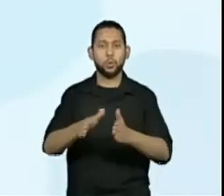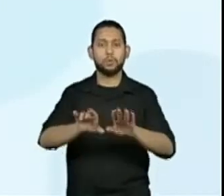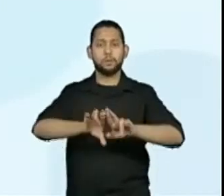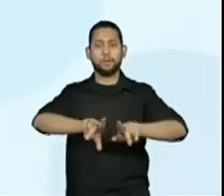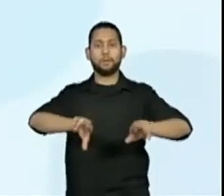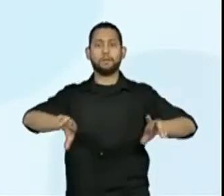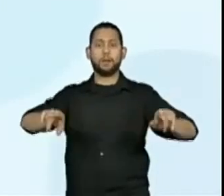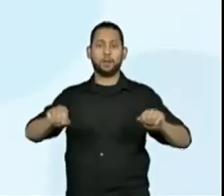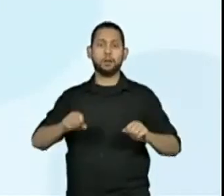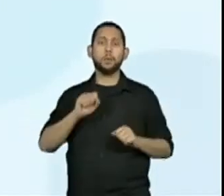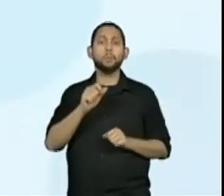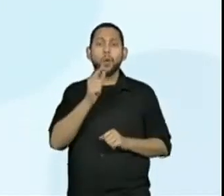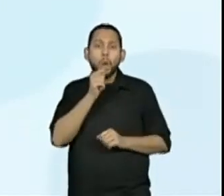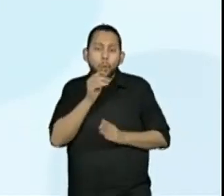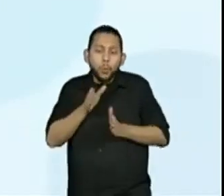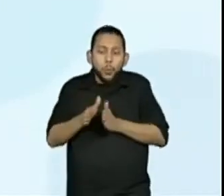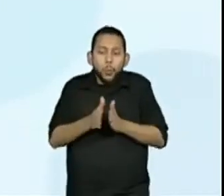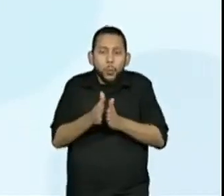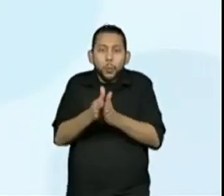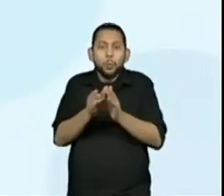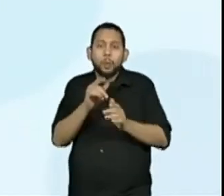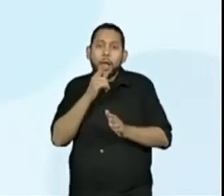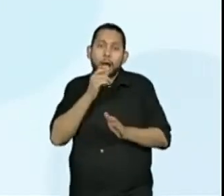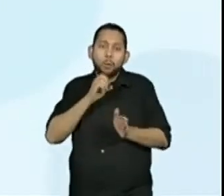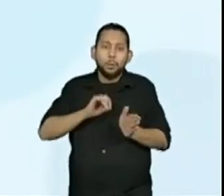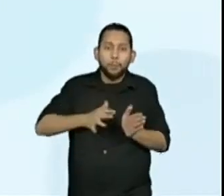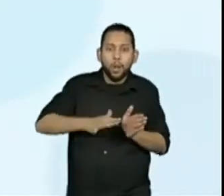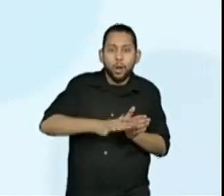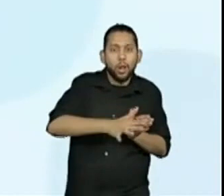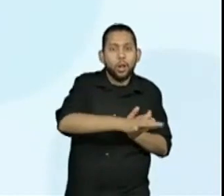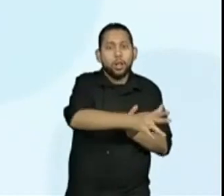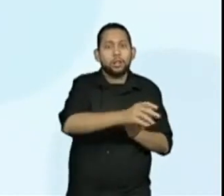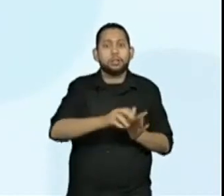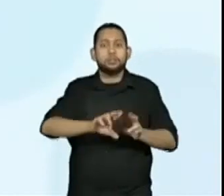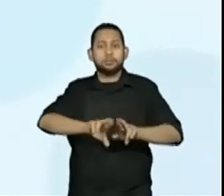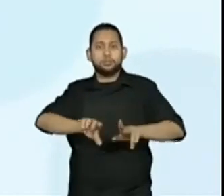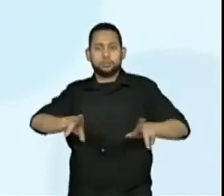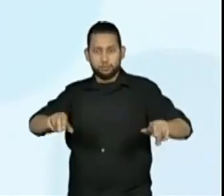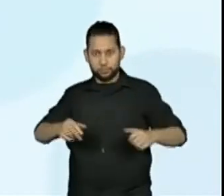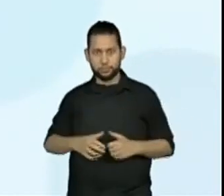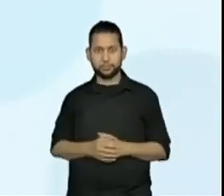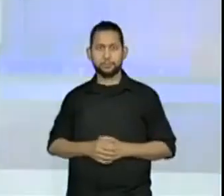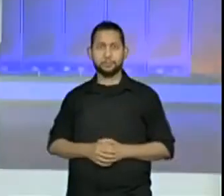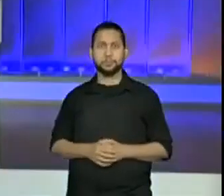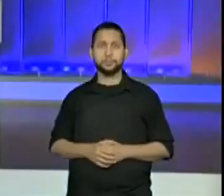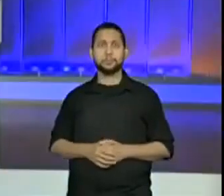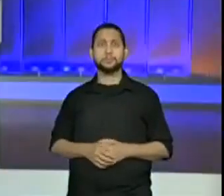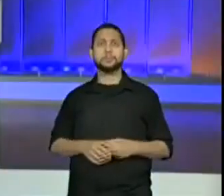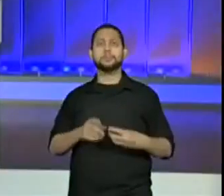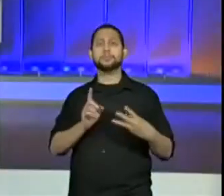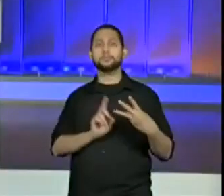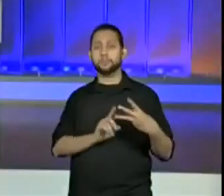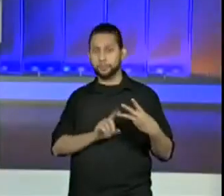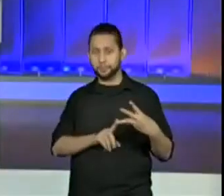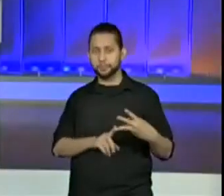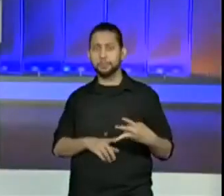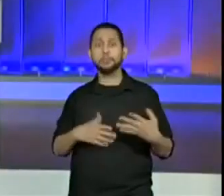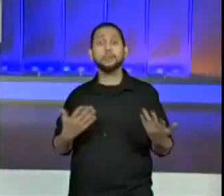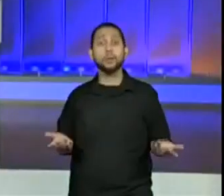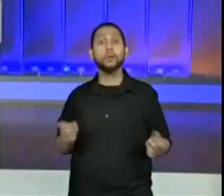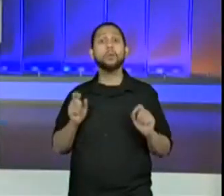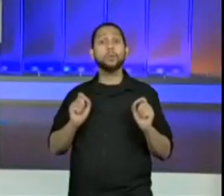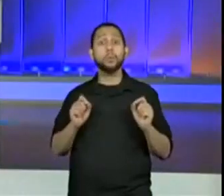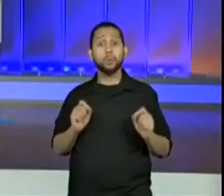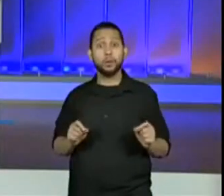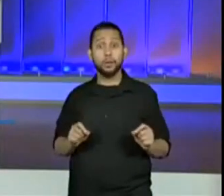rios, córregos, cursos d'água. O que mais? Essas matas servem para